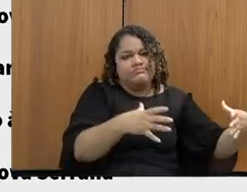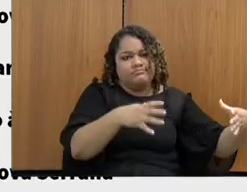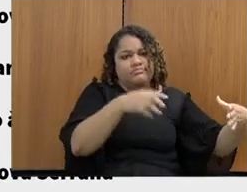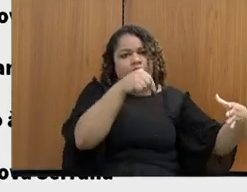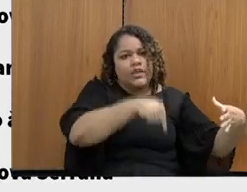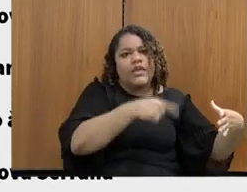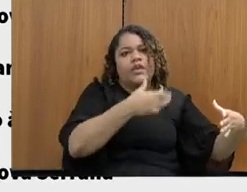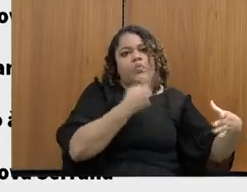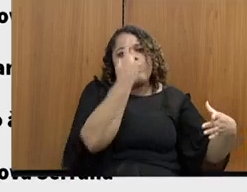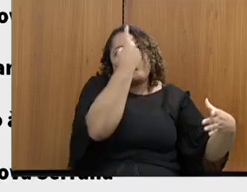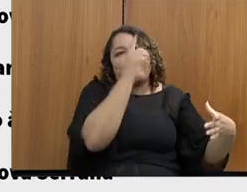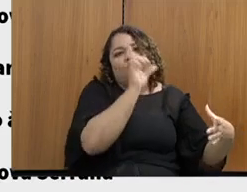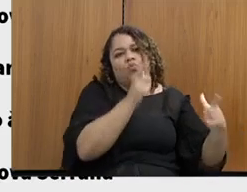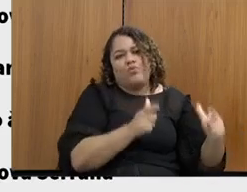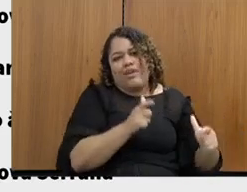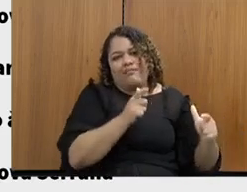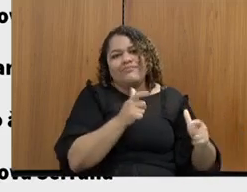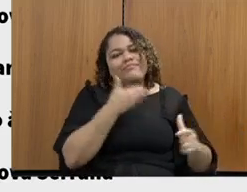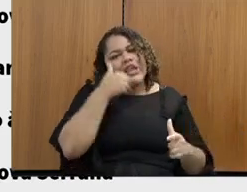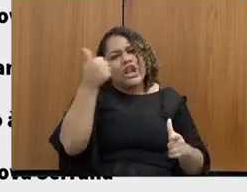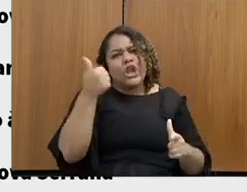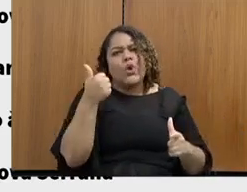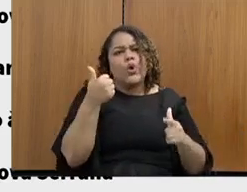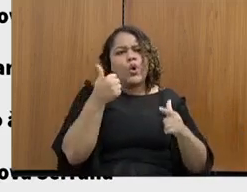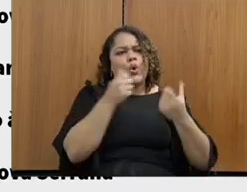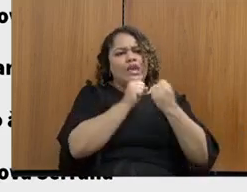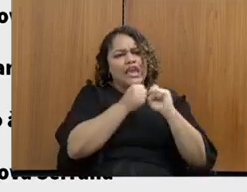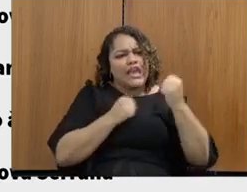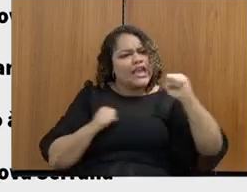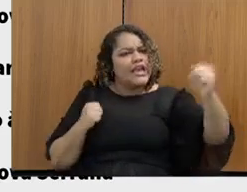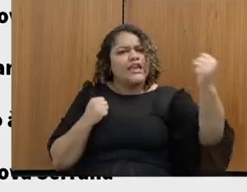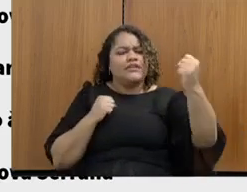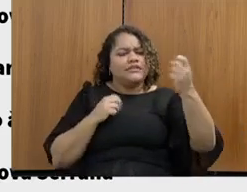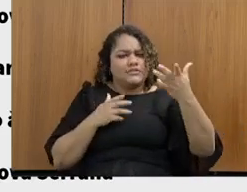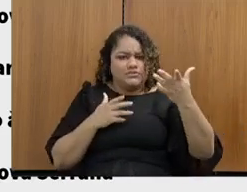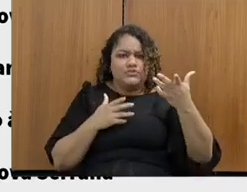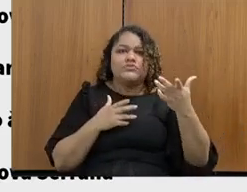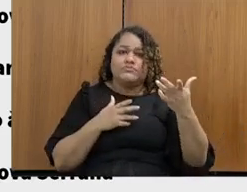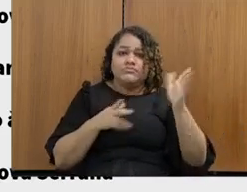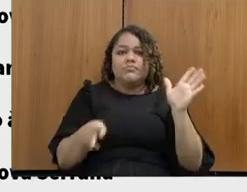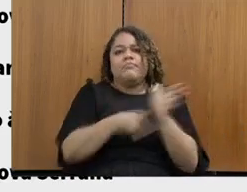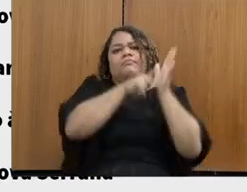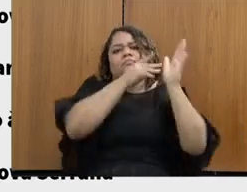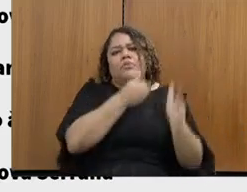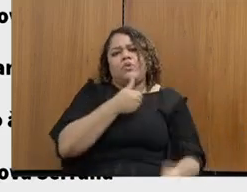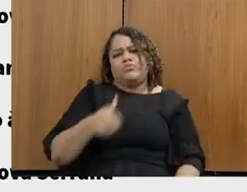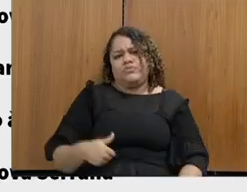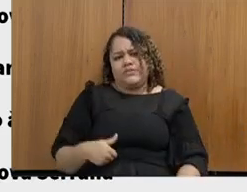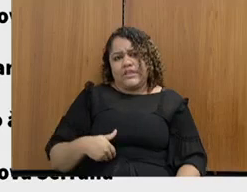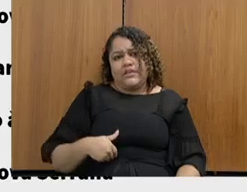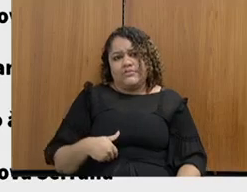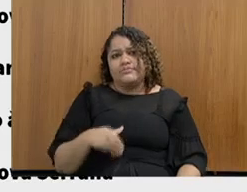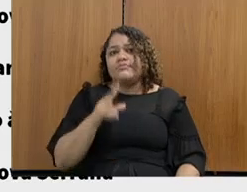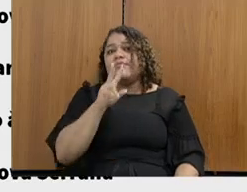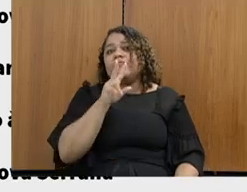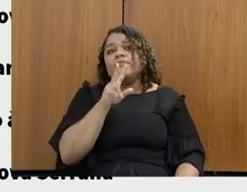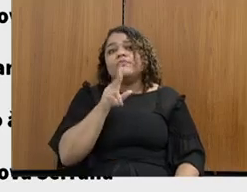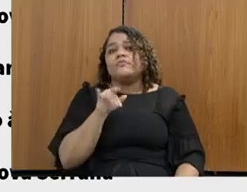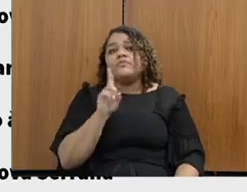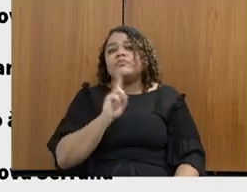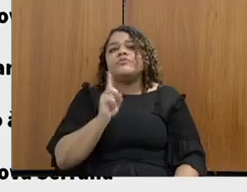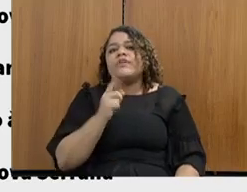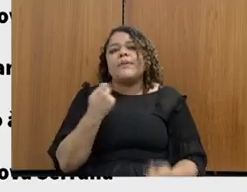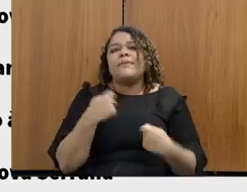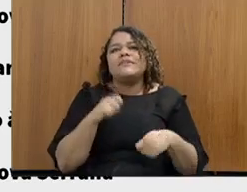mais amplo e melhor né um espaço próprio do estado é sem que haja aí é em um incre de